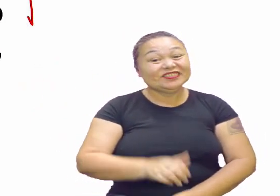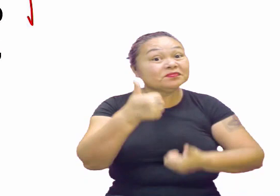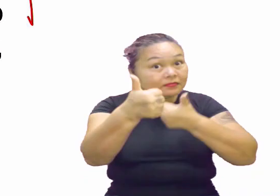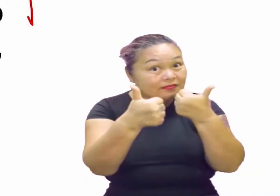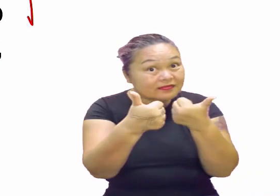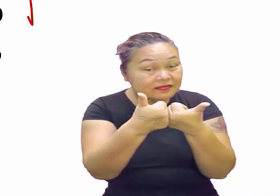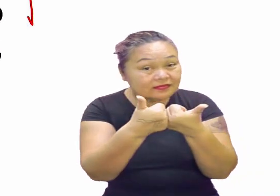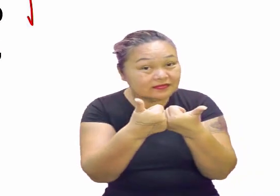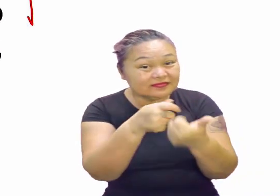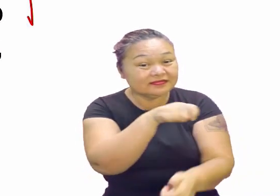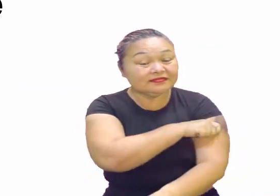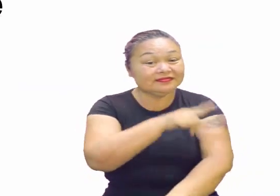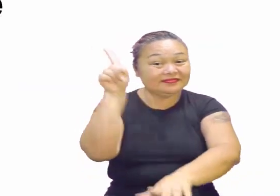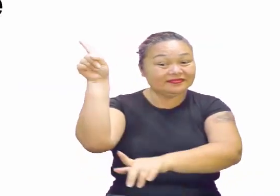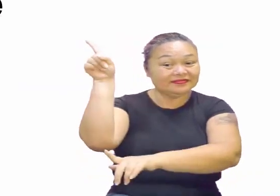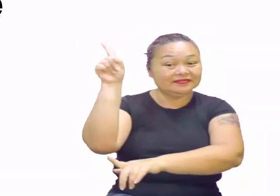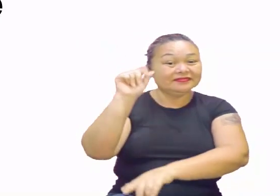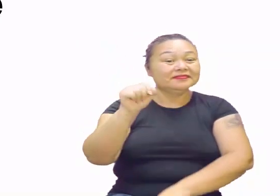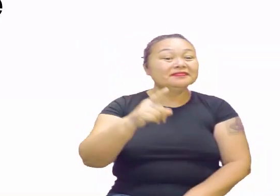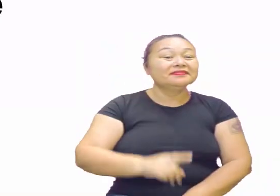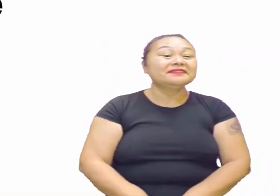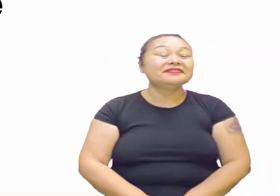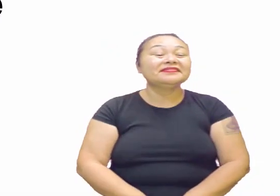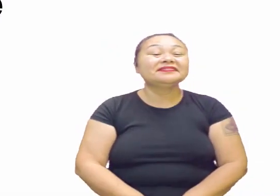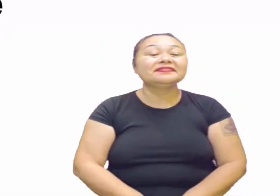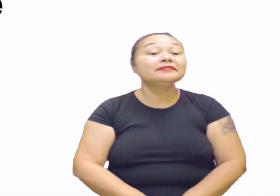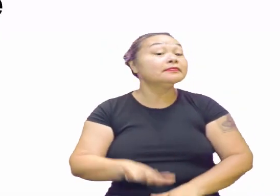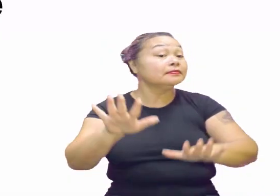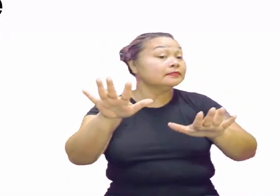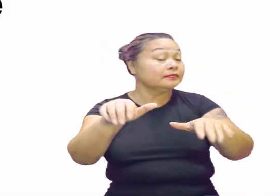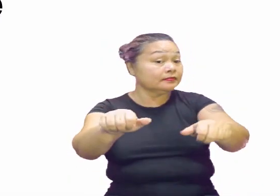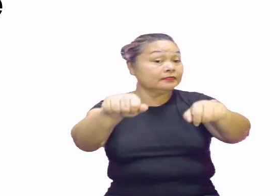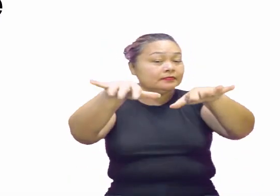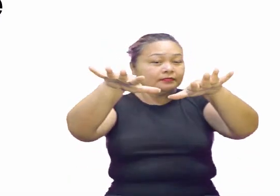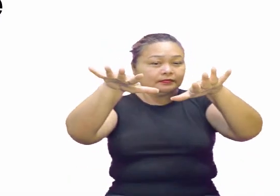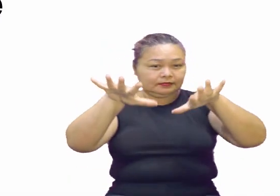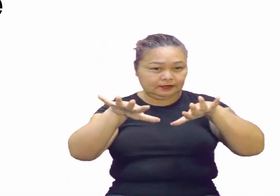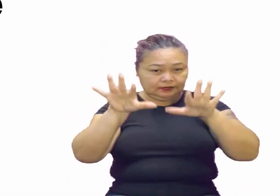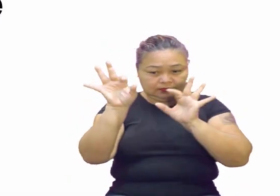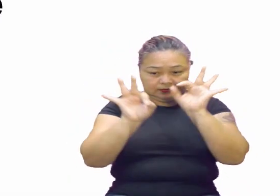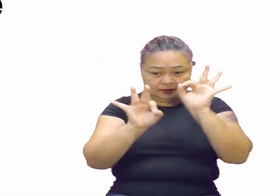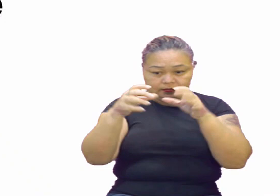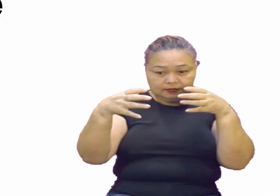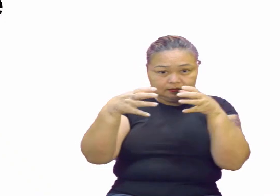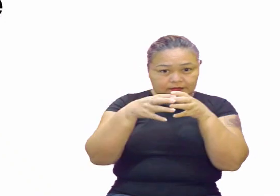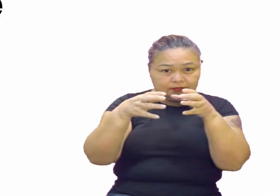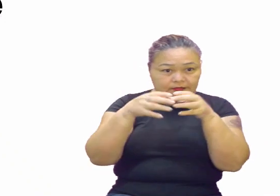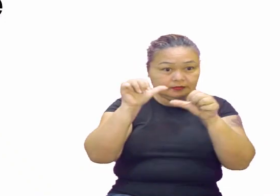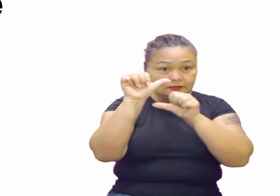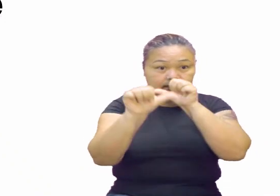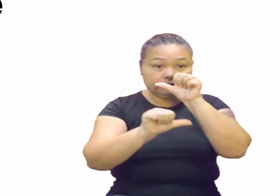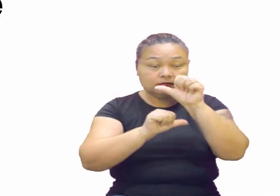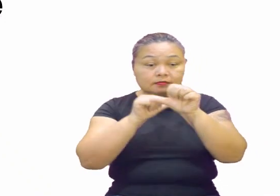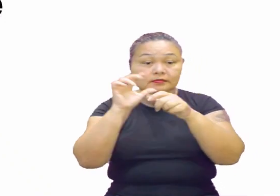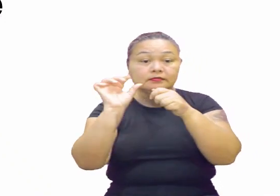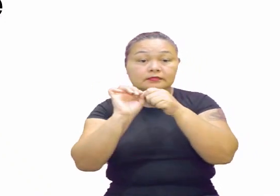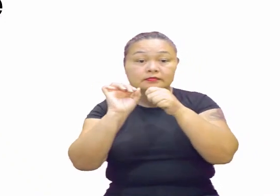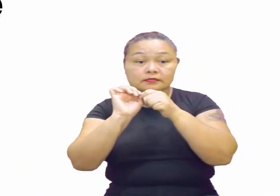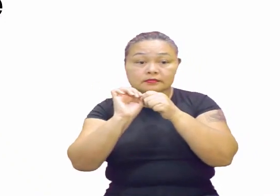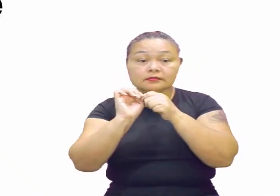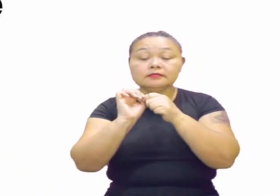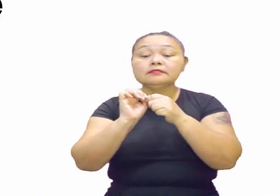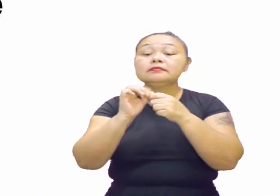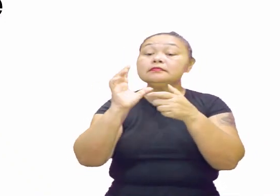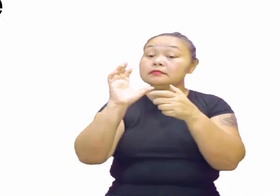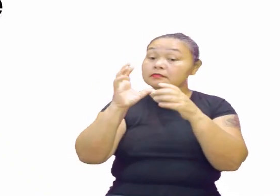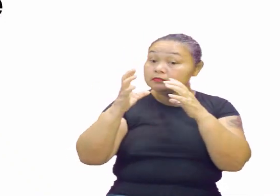beleza, aluno? A questão é essa. Vejamos aí. A Assembleia Constituinte transformou-se em